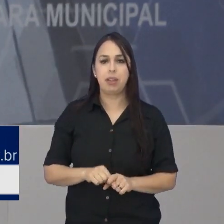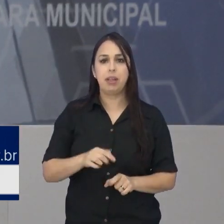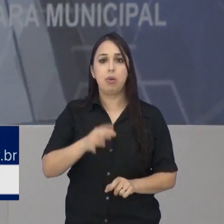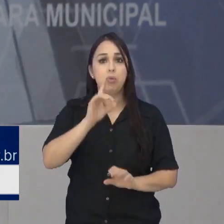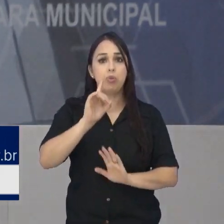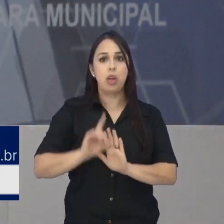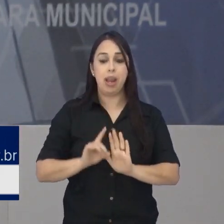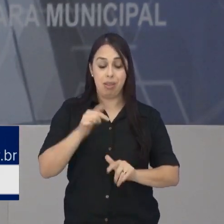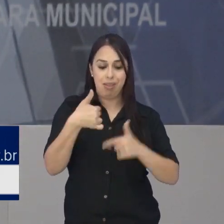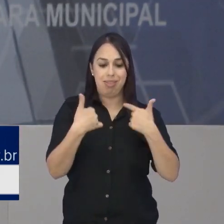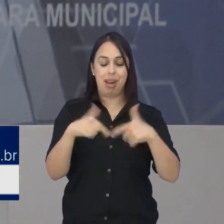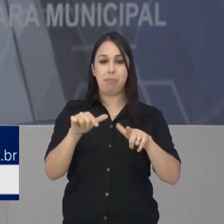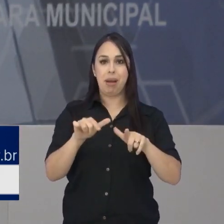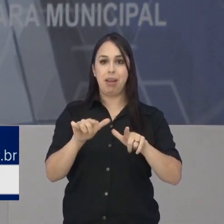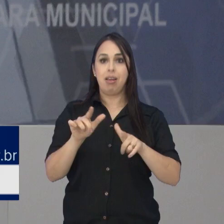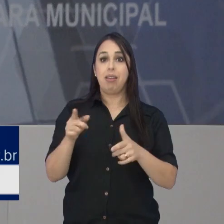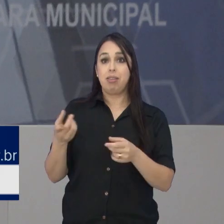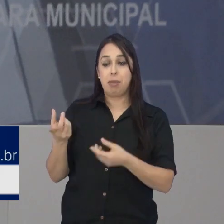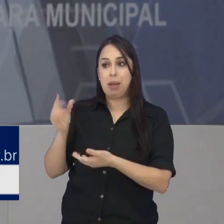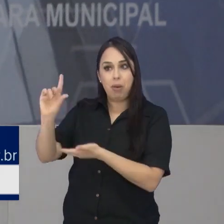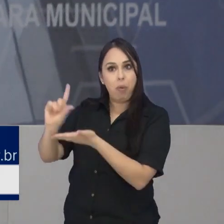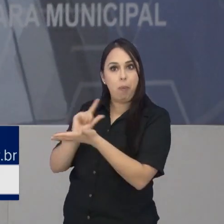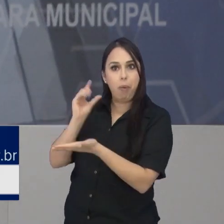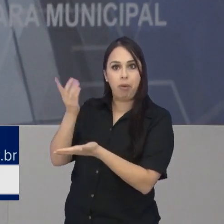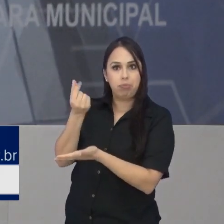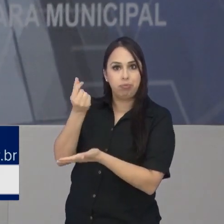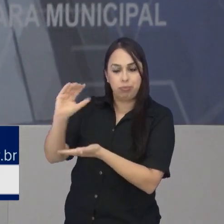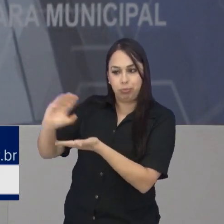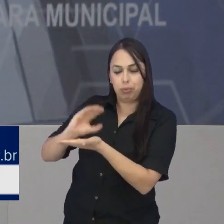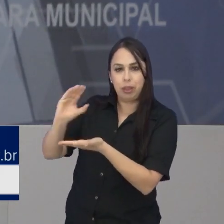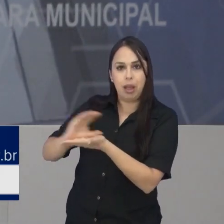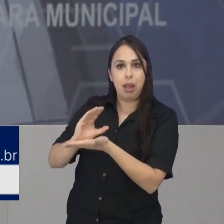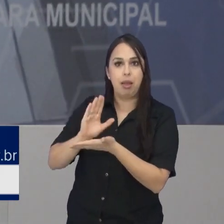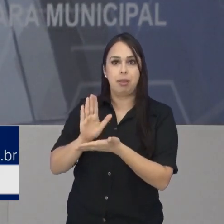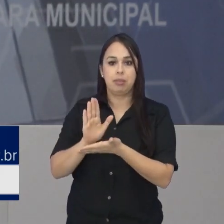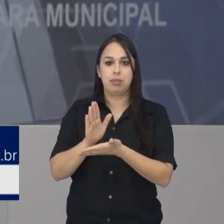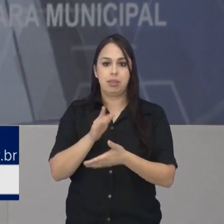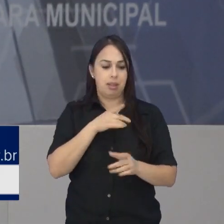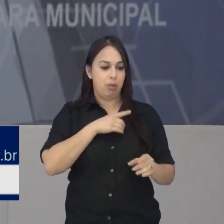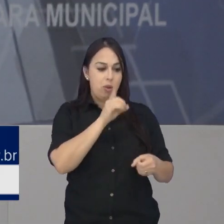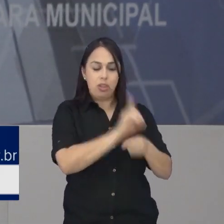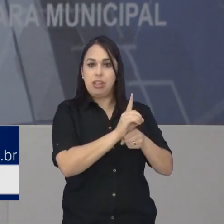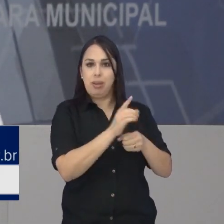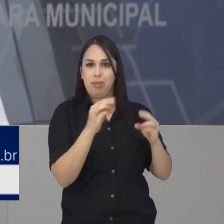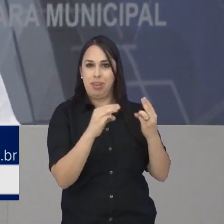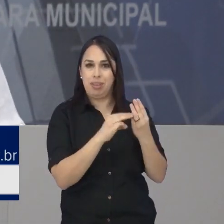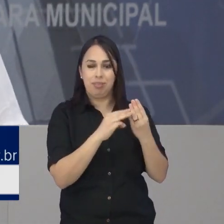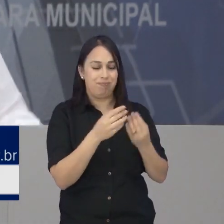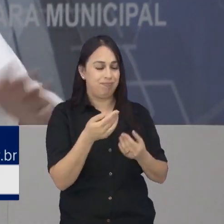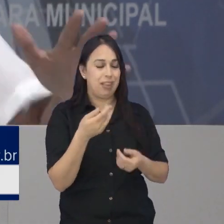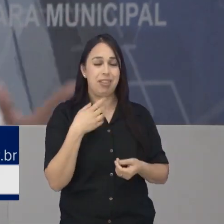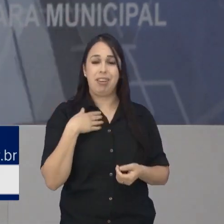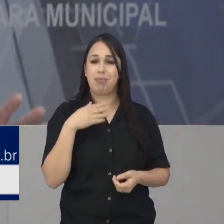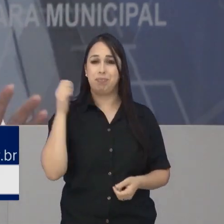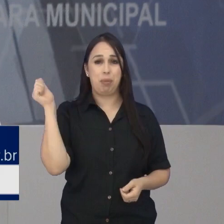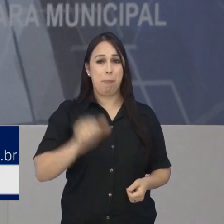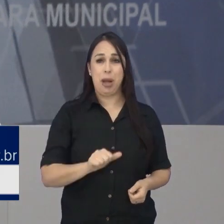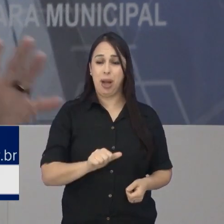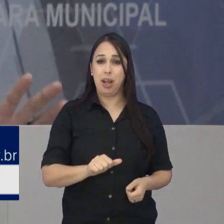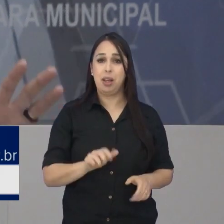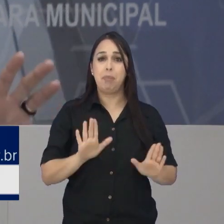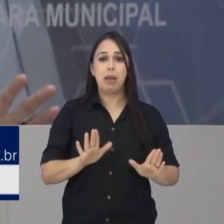de trabalhar com o recurso do governo federal, que essa gestão tem feito pessimamente. E agora,